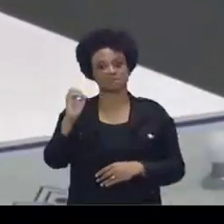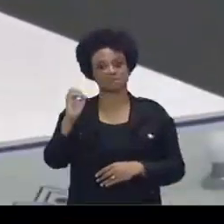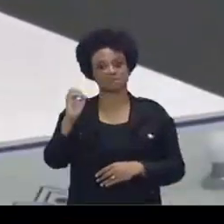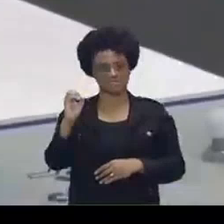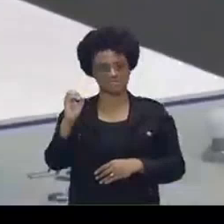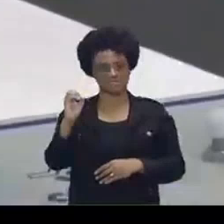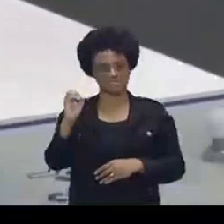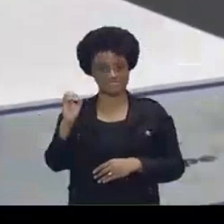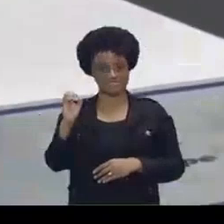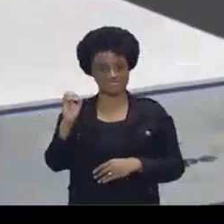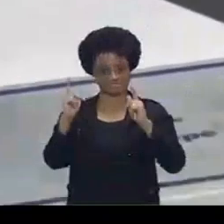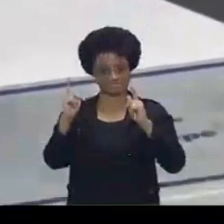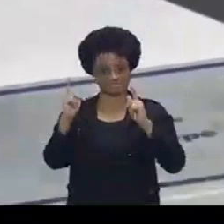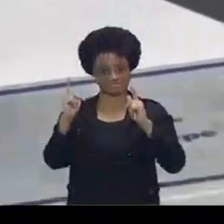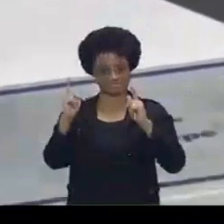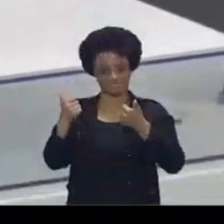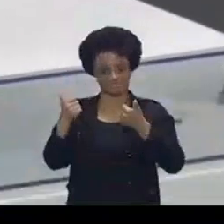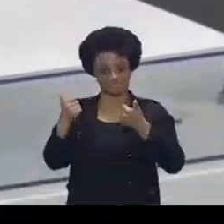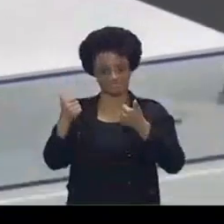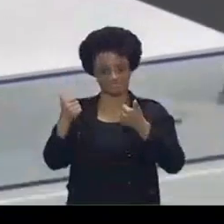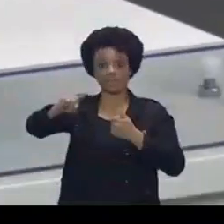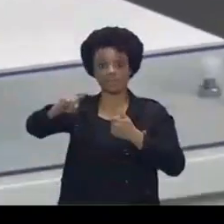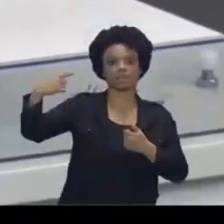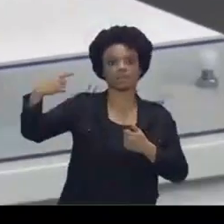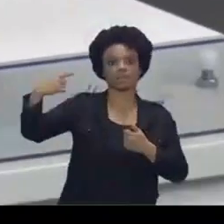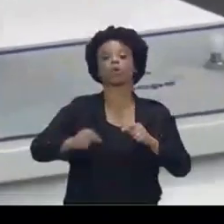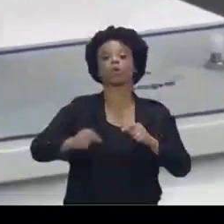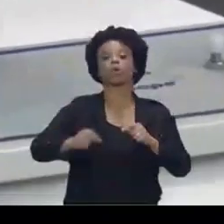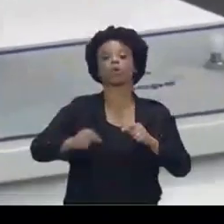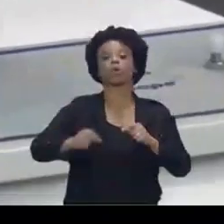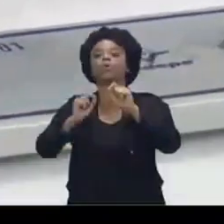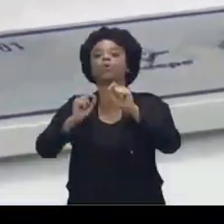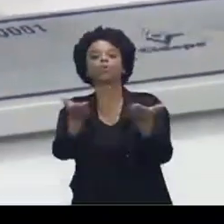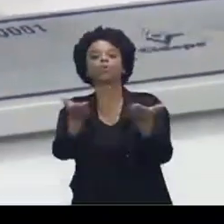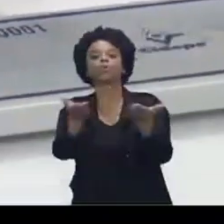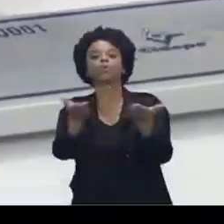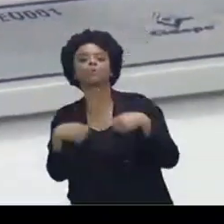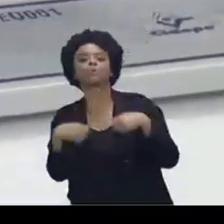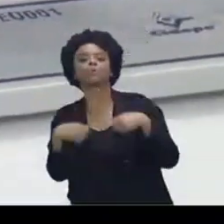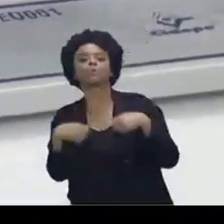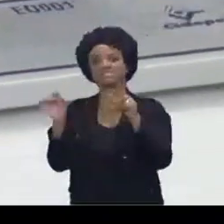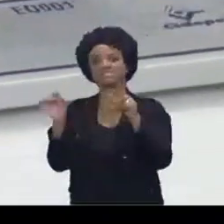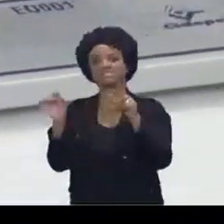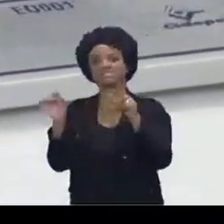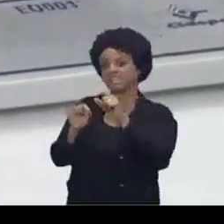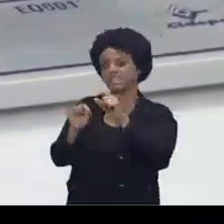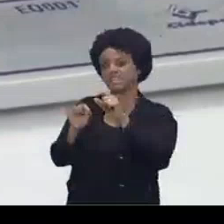análise, ok? E depois disso, o que você vai ter que fazer?